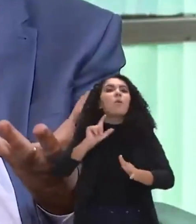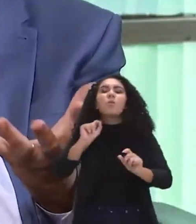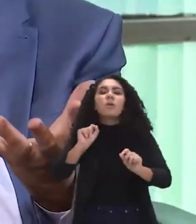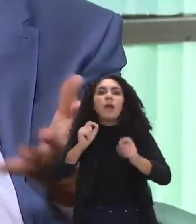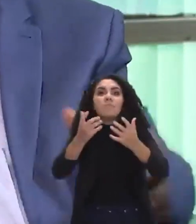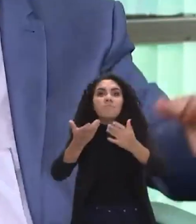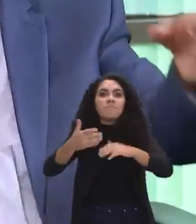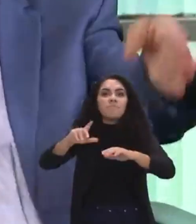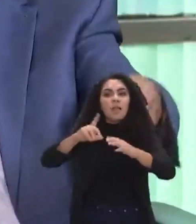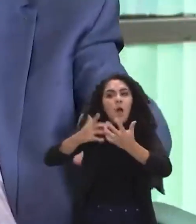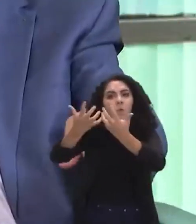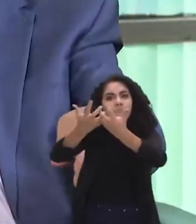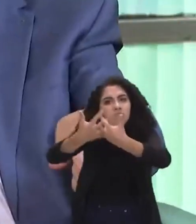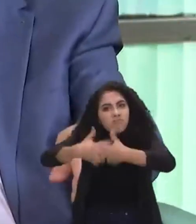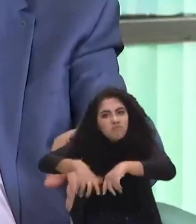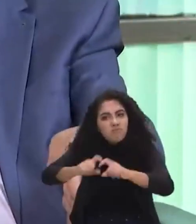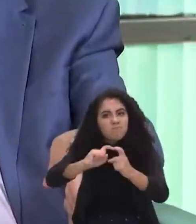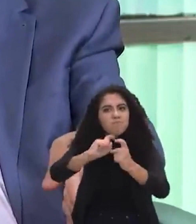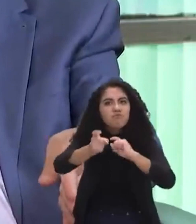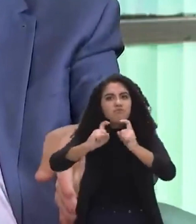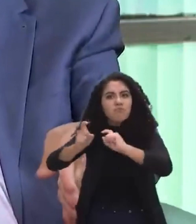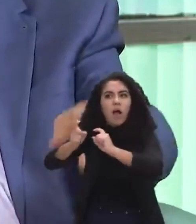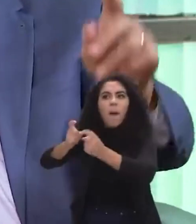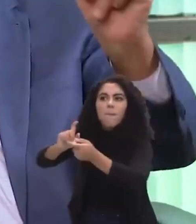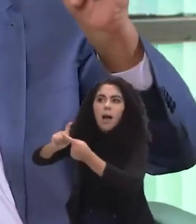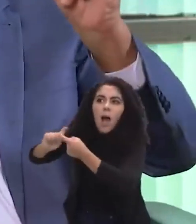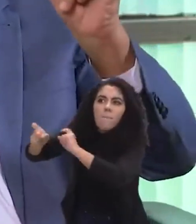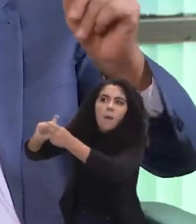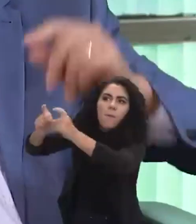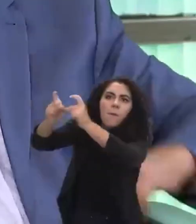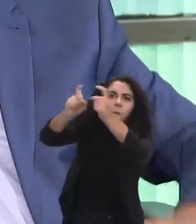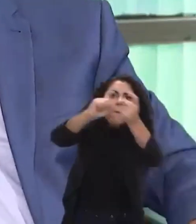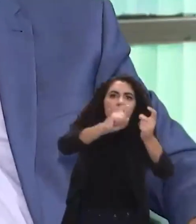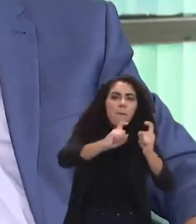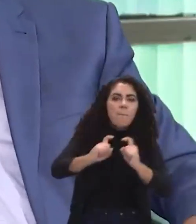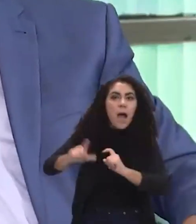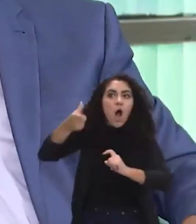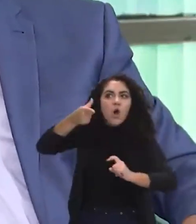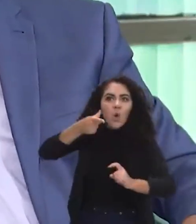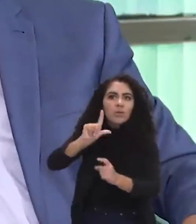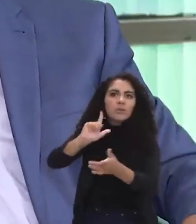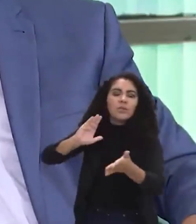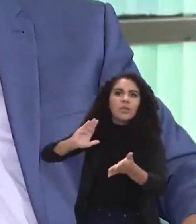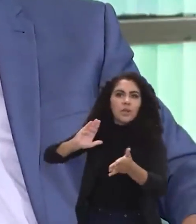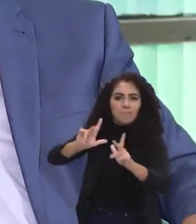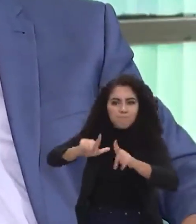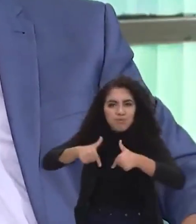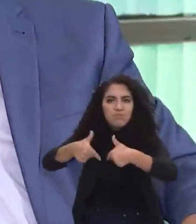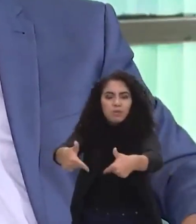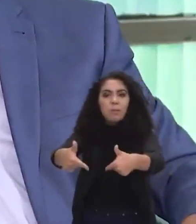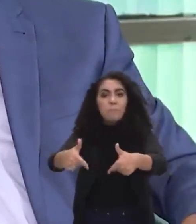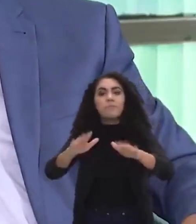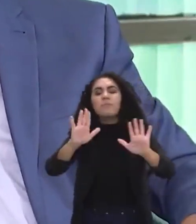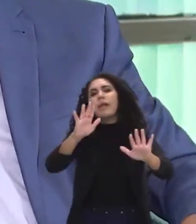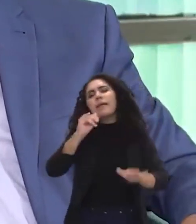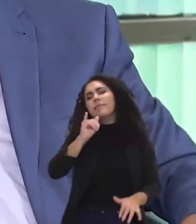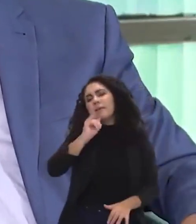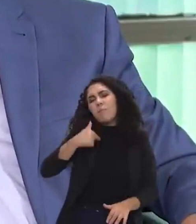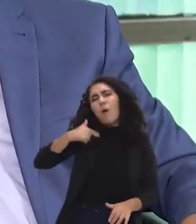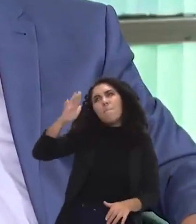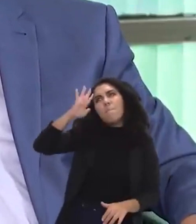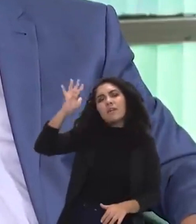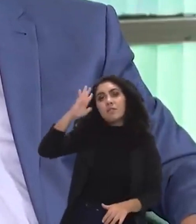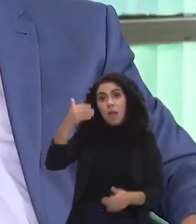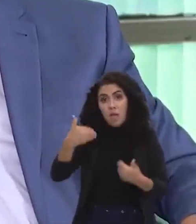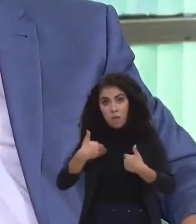governança para fazer essa meta acontecer o objetivo é eu fico imaginando Carol eu e